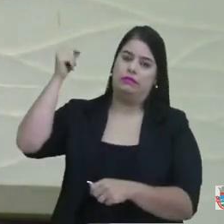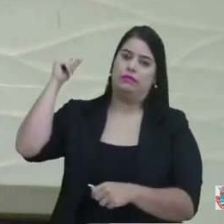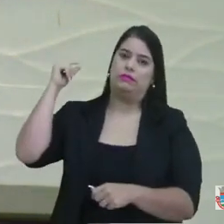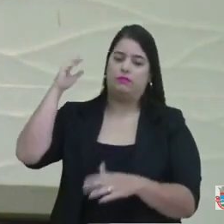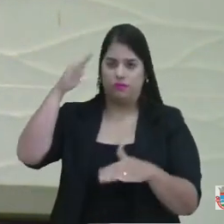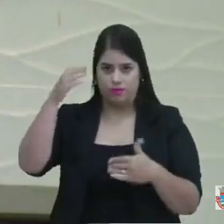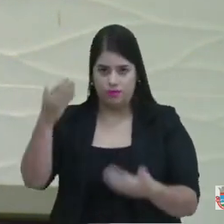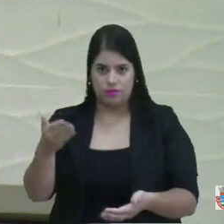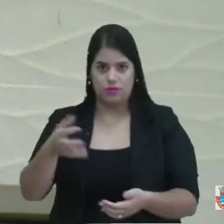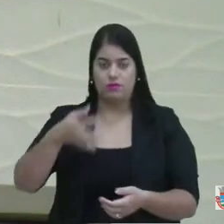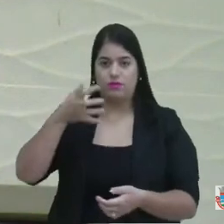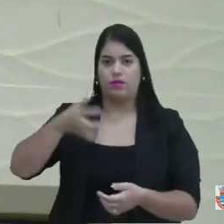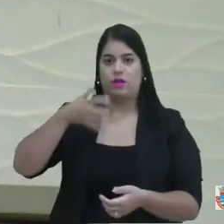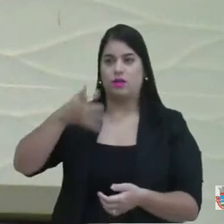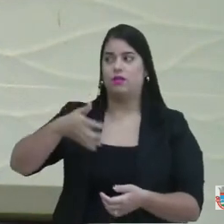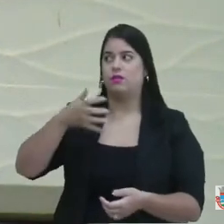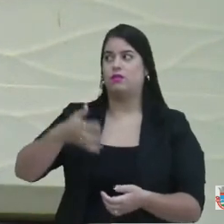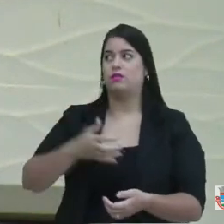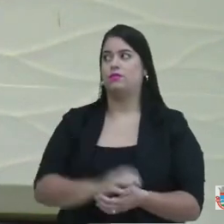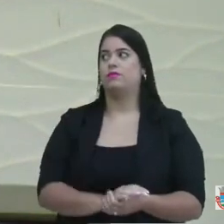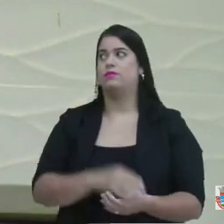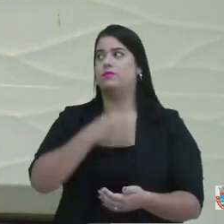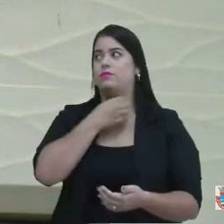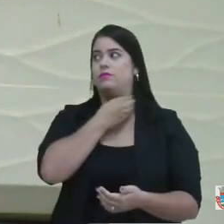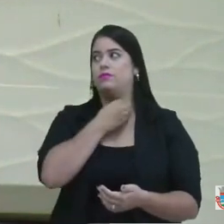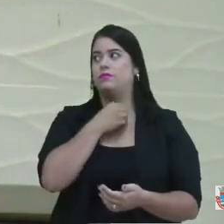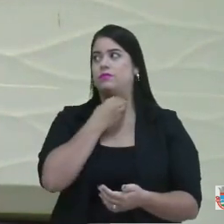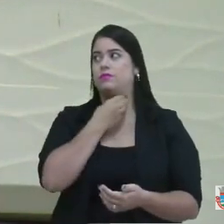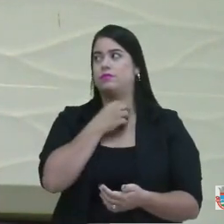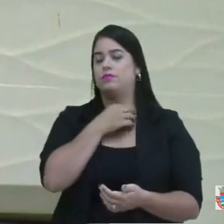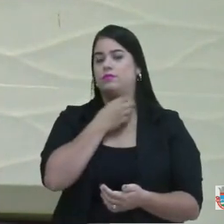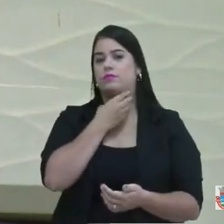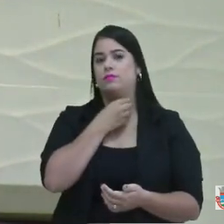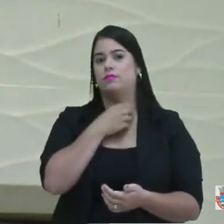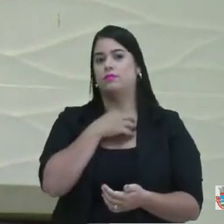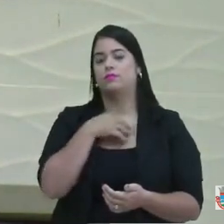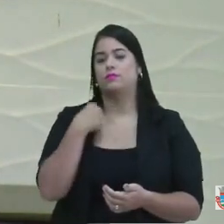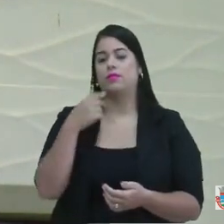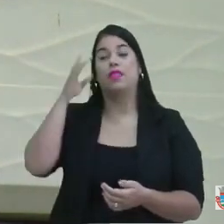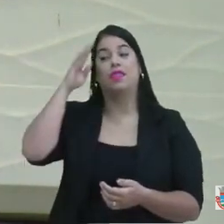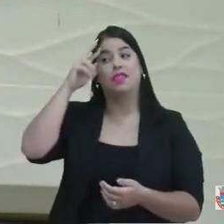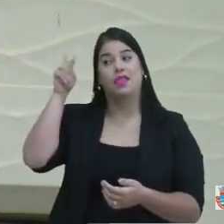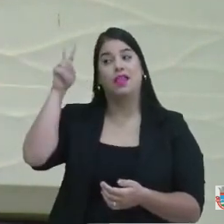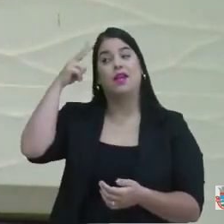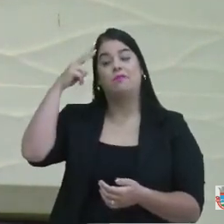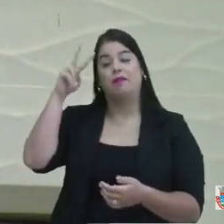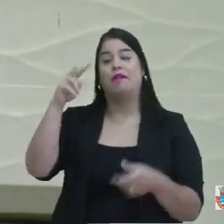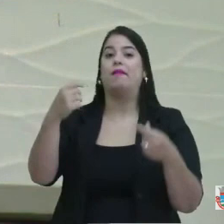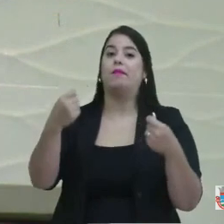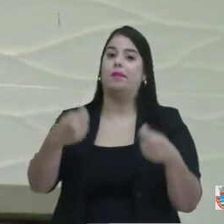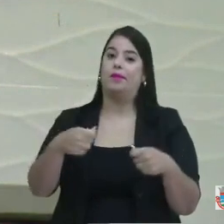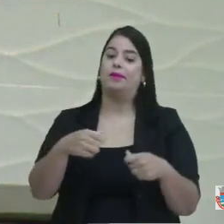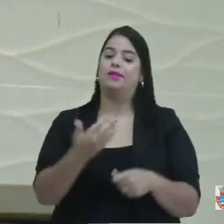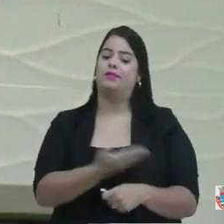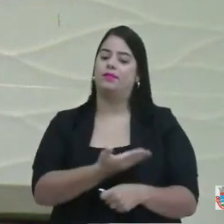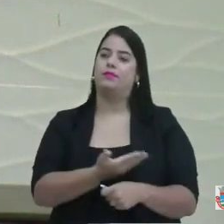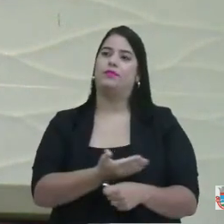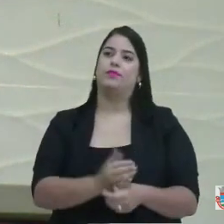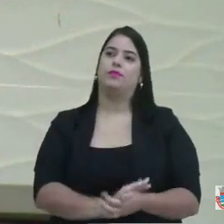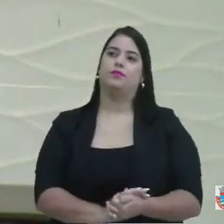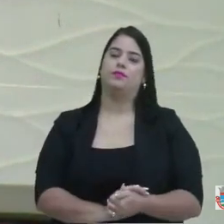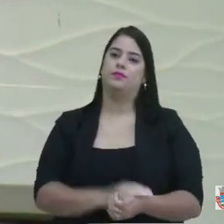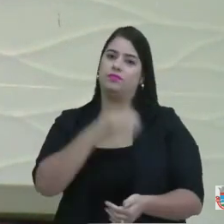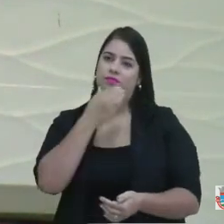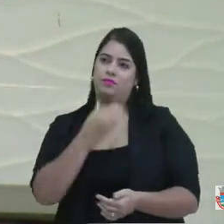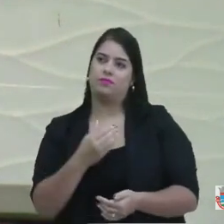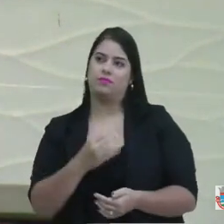não criticou, nunca chegou junto, entendeu? É aqui só para lembrar e refrescar a memória do amigo, né? Que gosta de